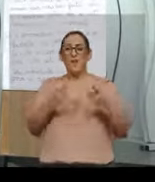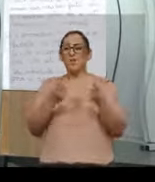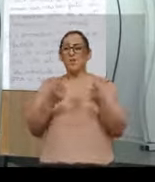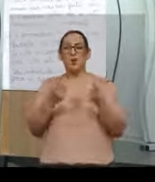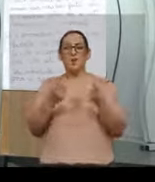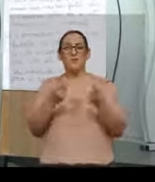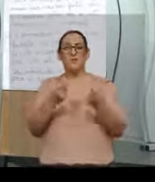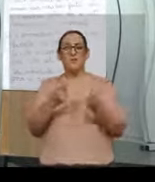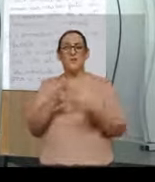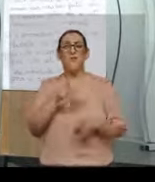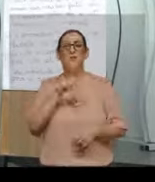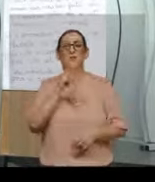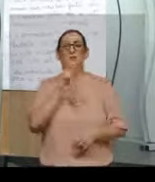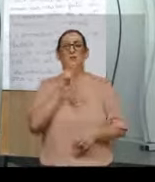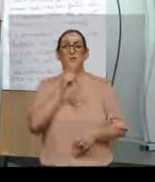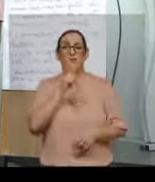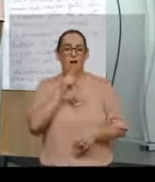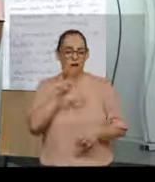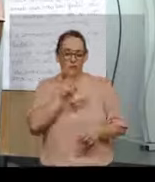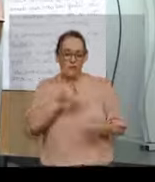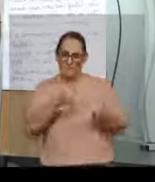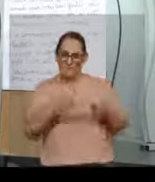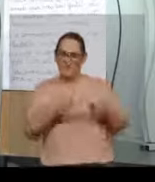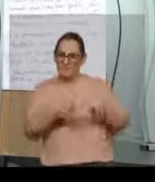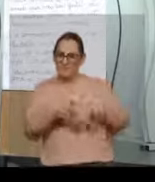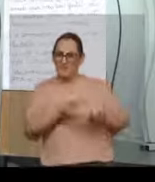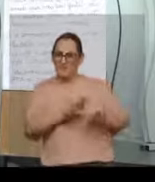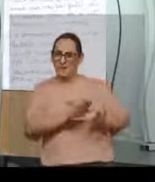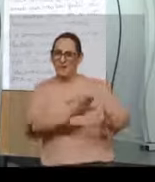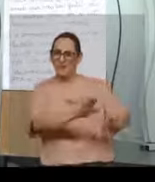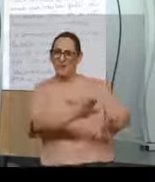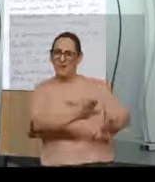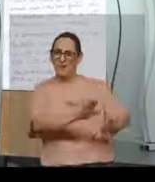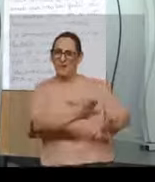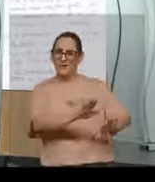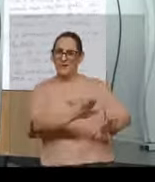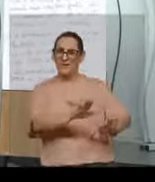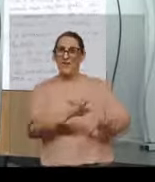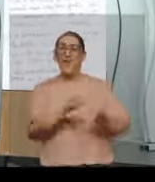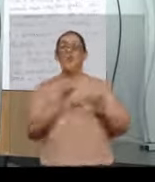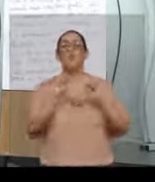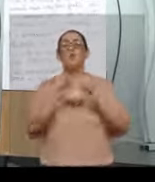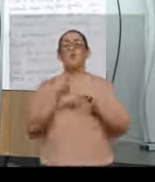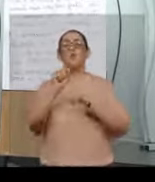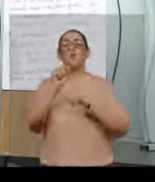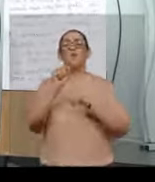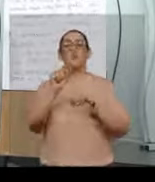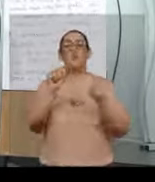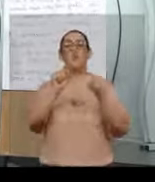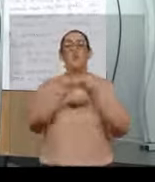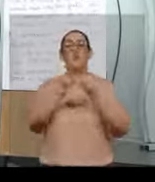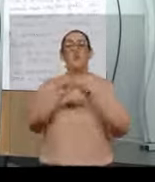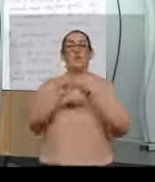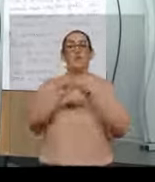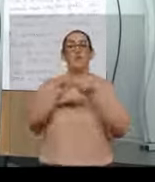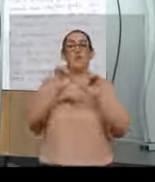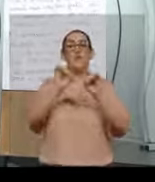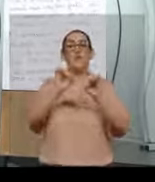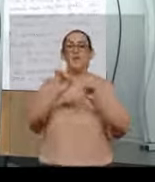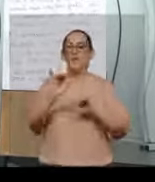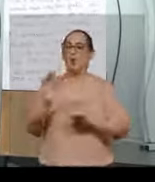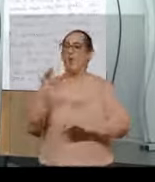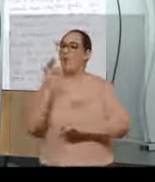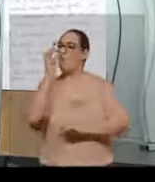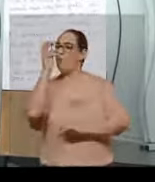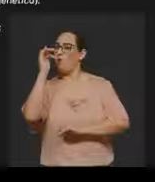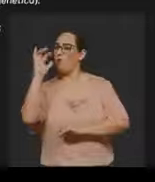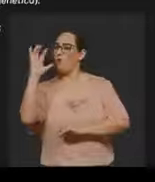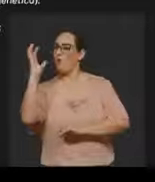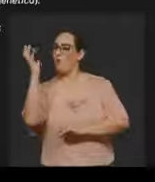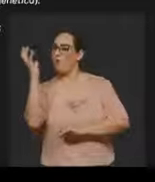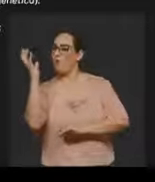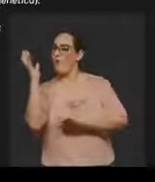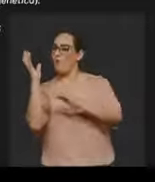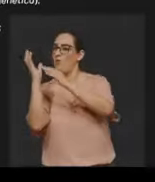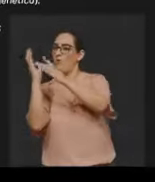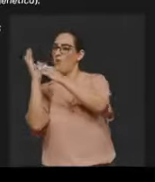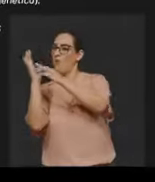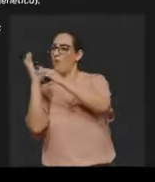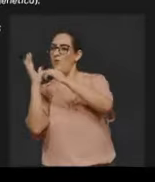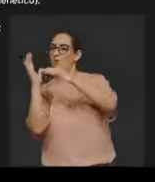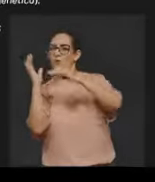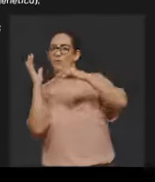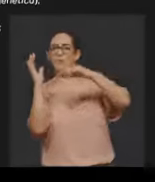reprodução. E com isso, permite então a polinização cruzada, ter então uma variabilidade